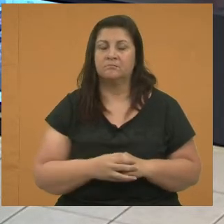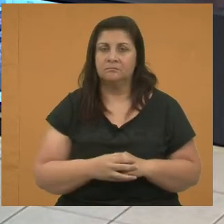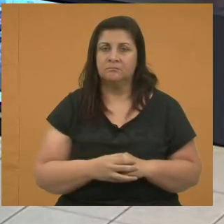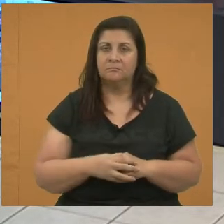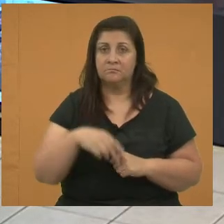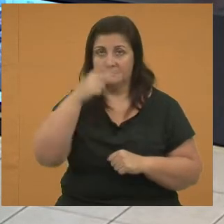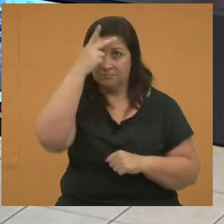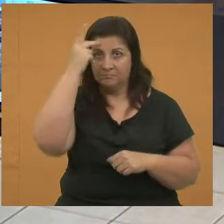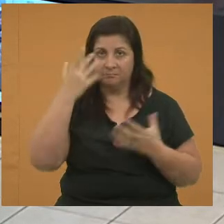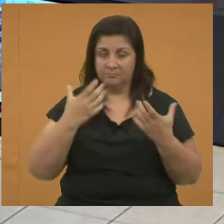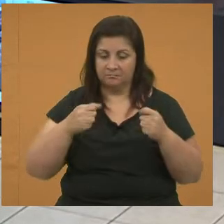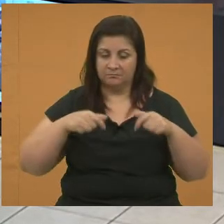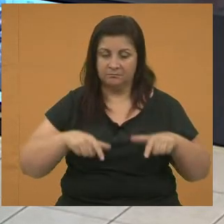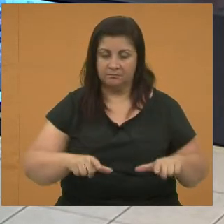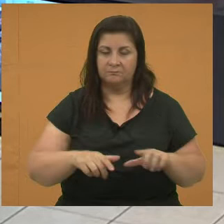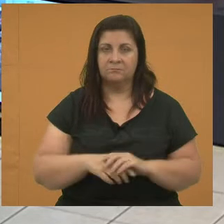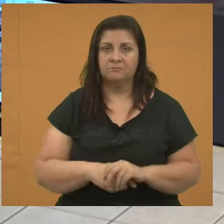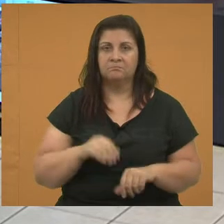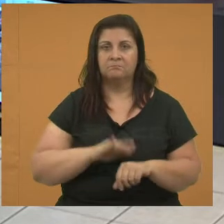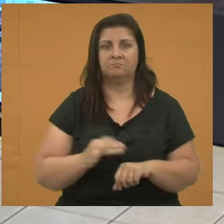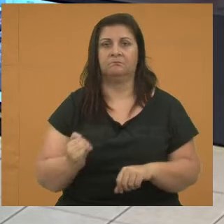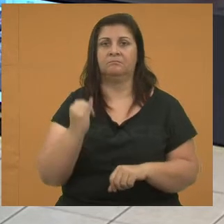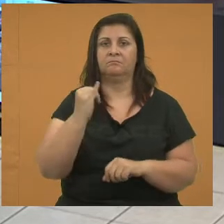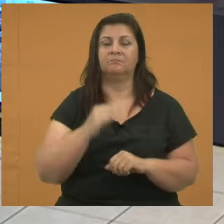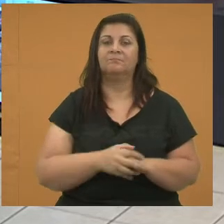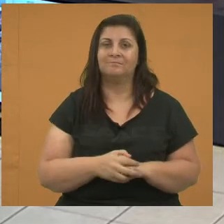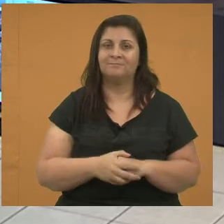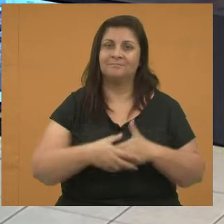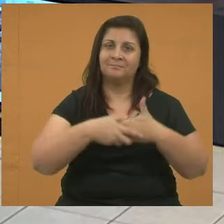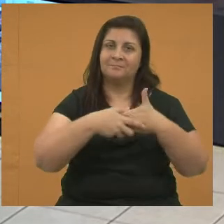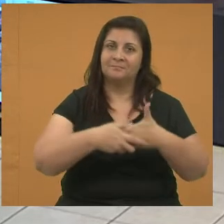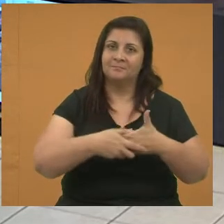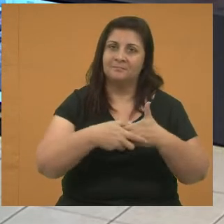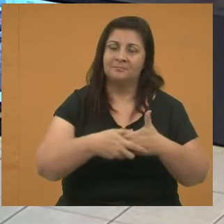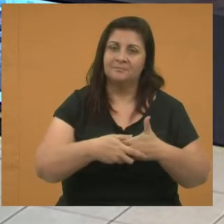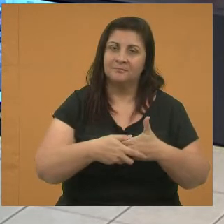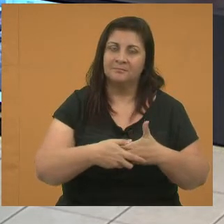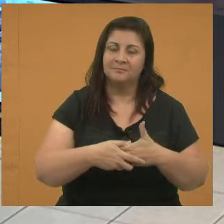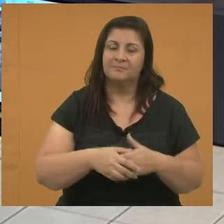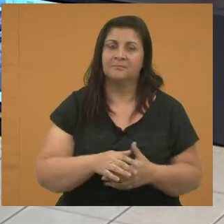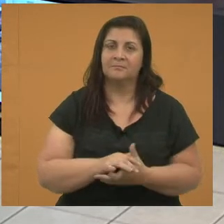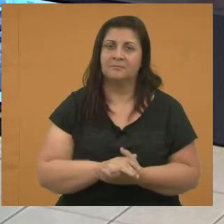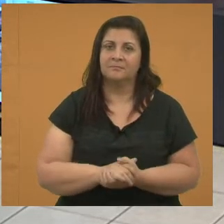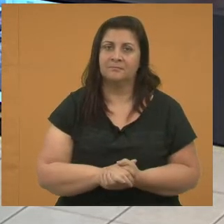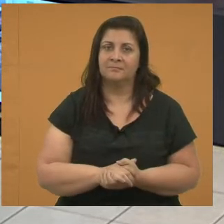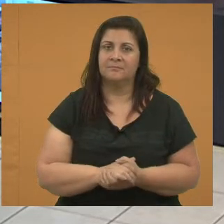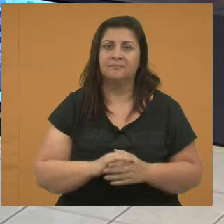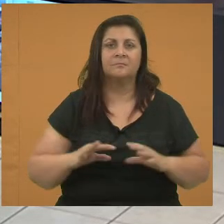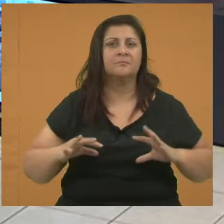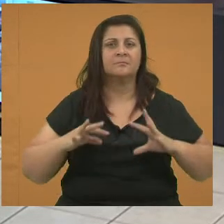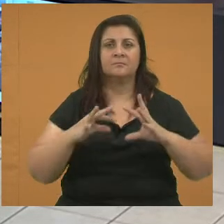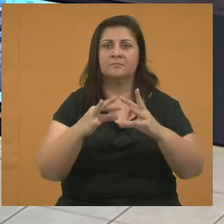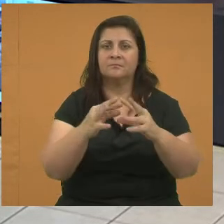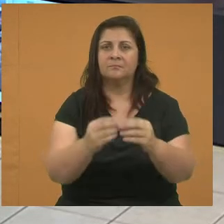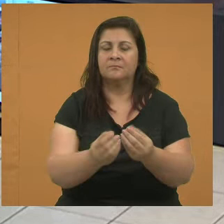aqui hoje, e principalmente cumprimentar e parabenizar a todos vocês